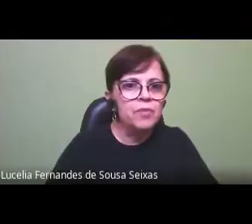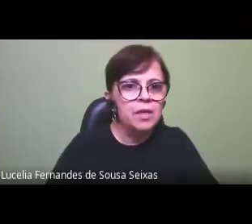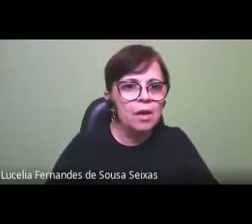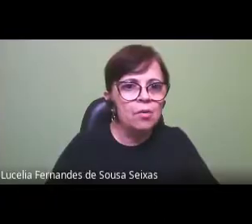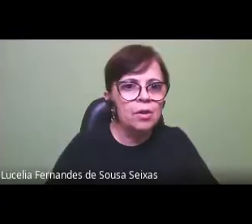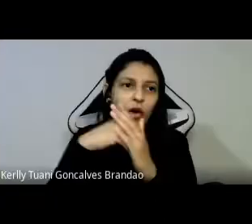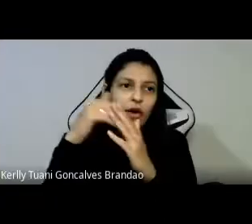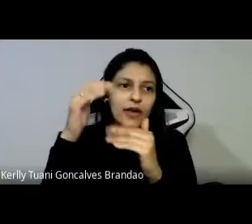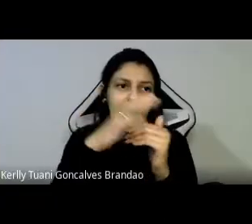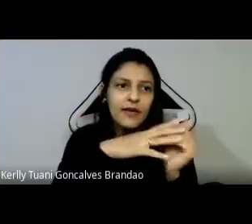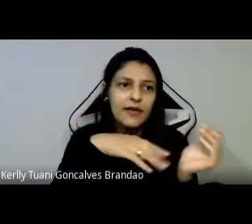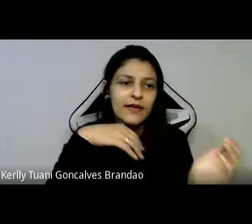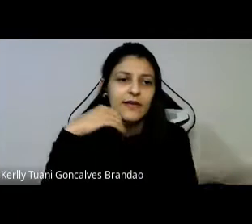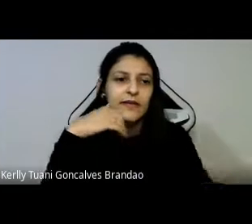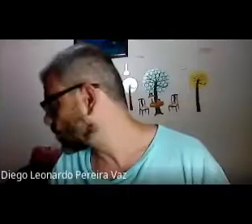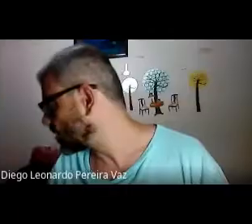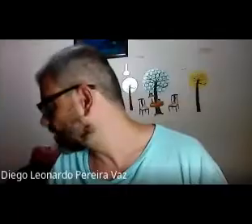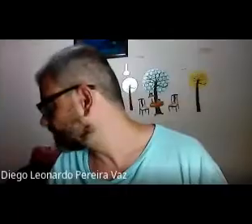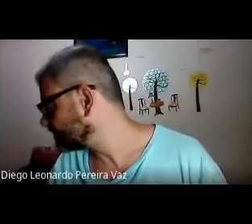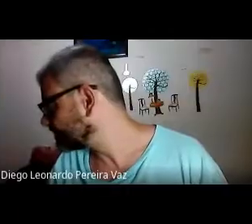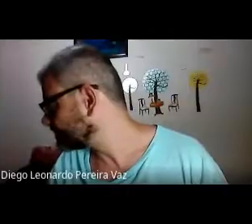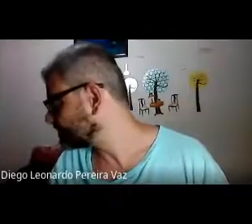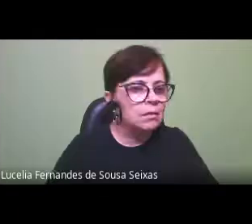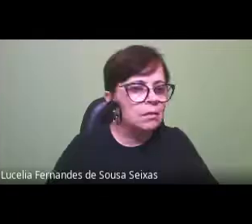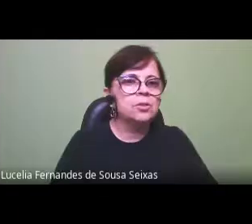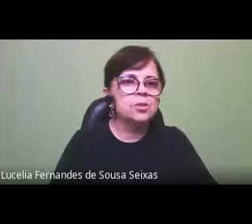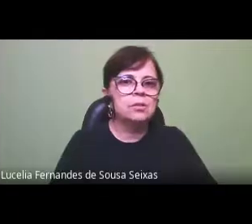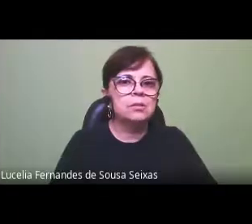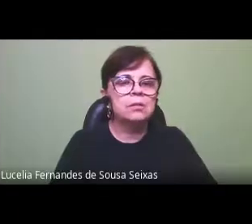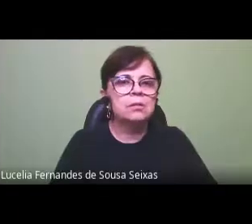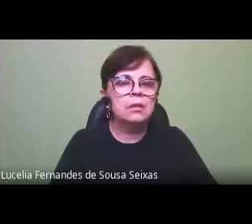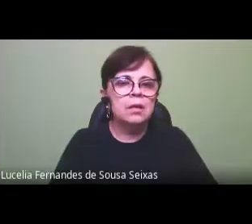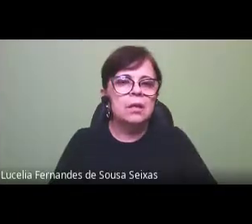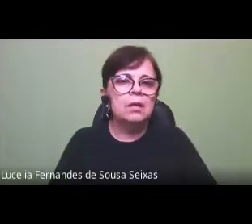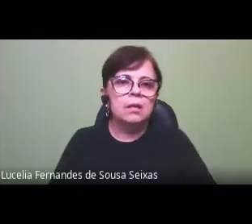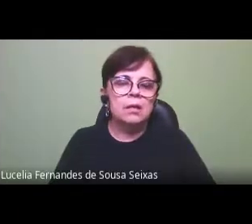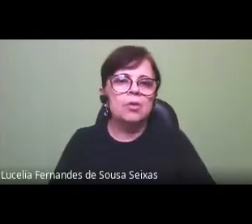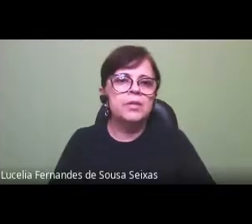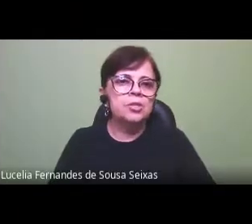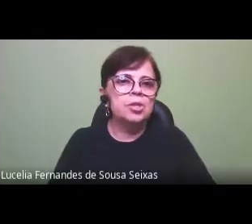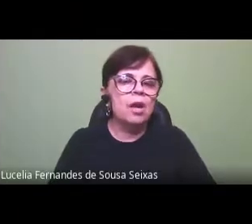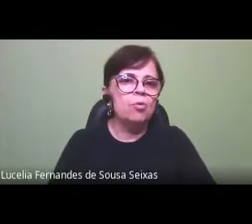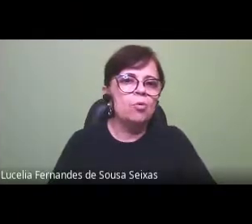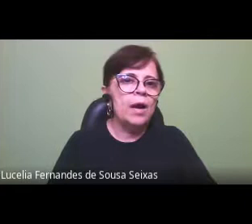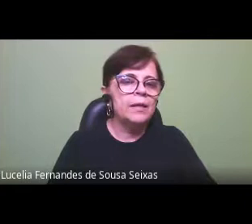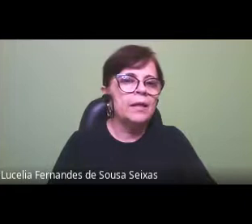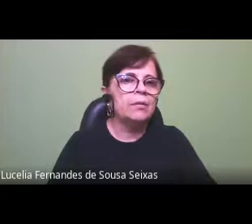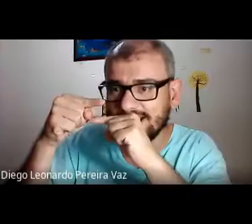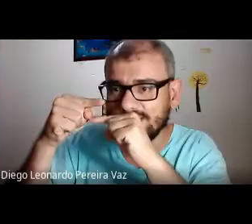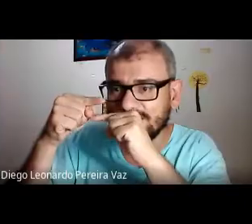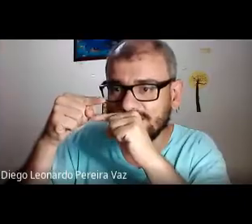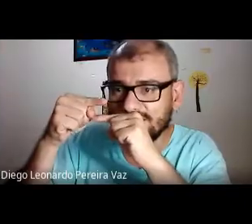tem um movimento de toque. Camuna. Ah, entendi. Eu entendi que é